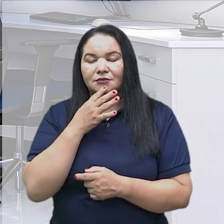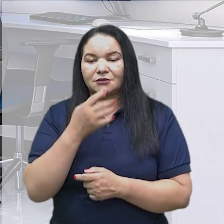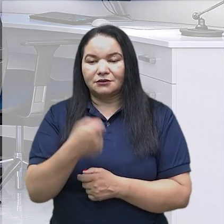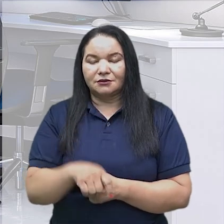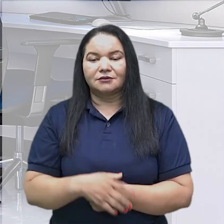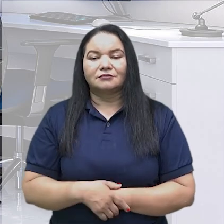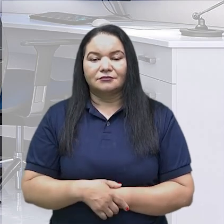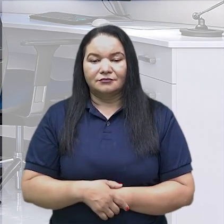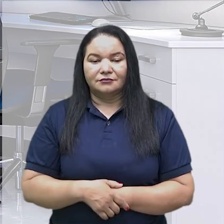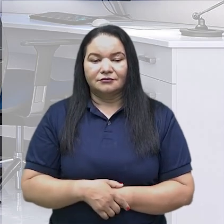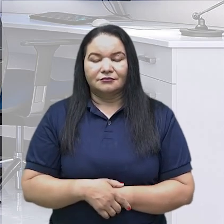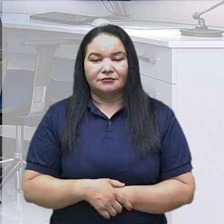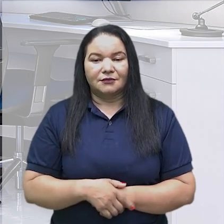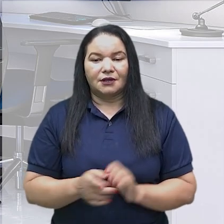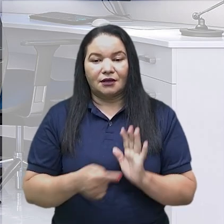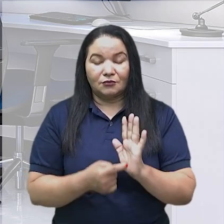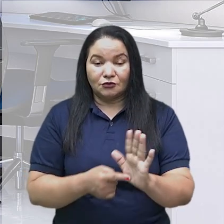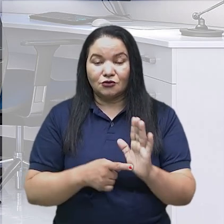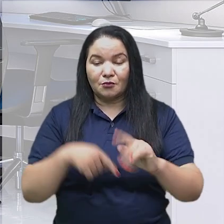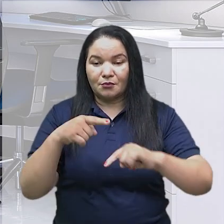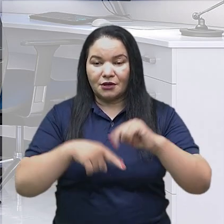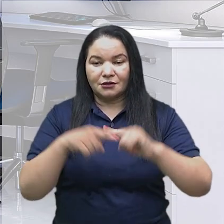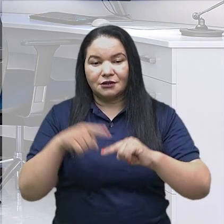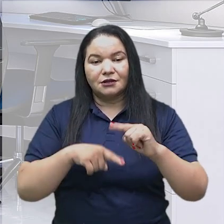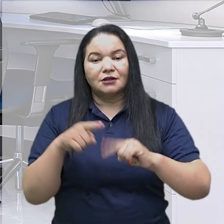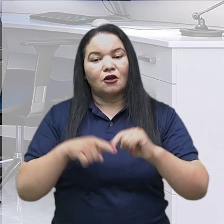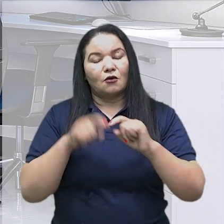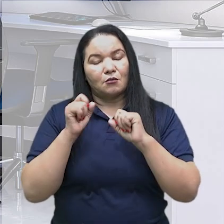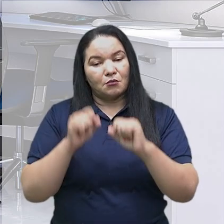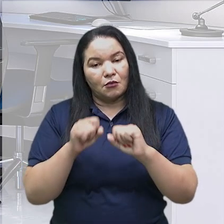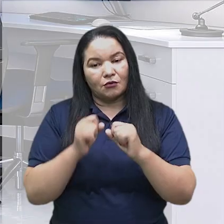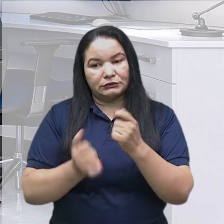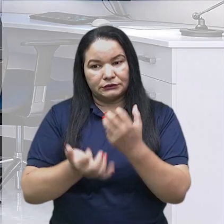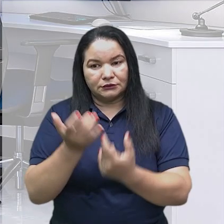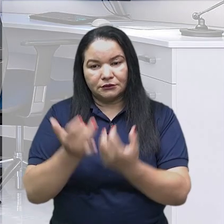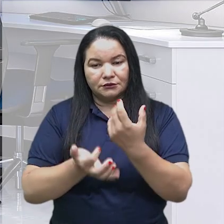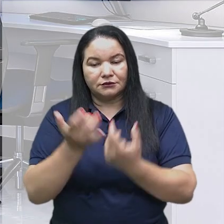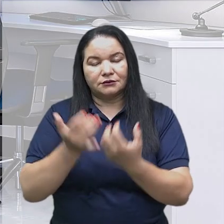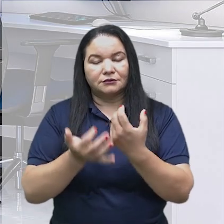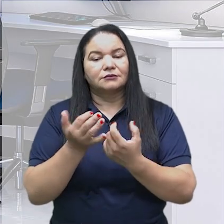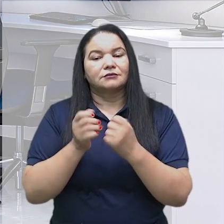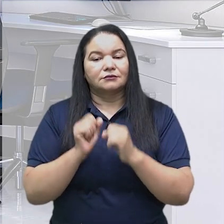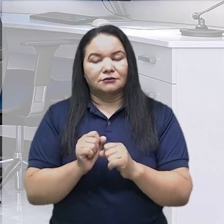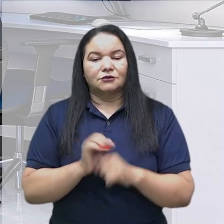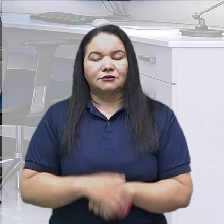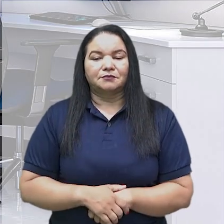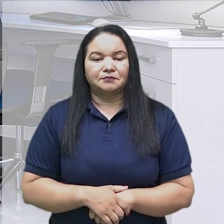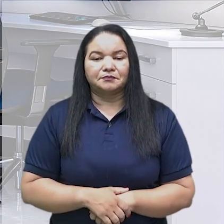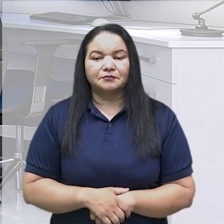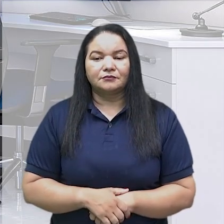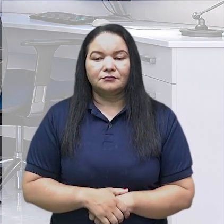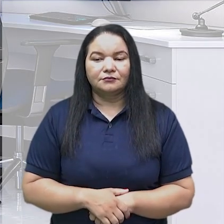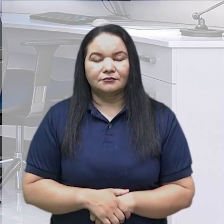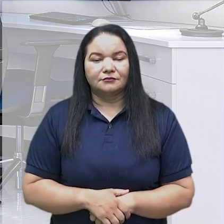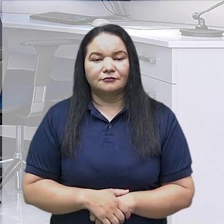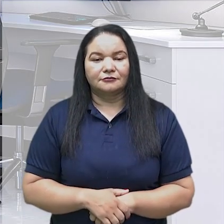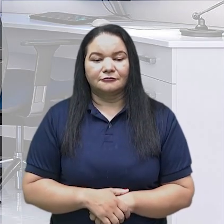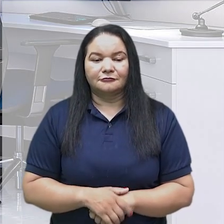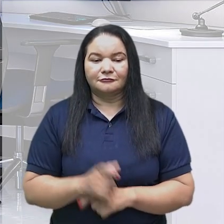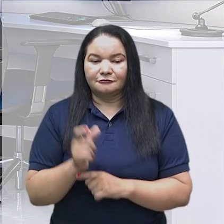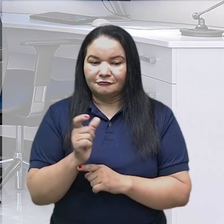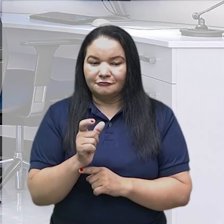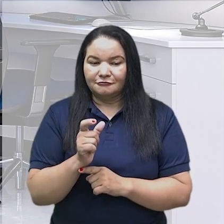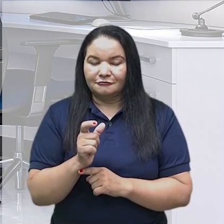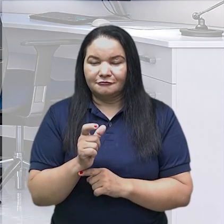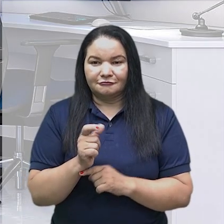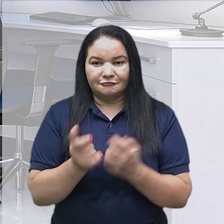material, né, que está presente ali é inflamável, ou seja, pega fogo com facilidade, tá? A palavra inflamável quer dizer isso,